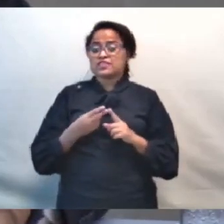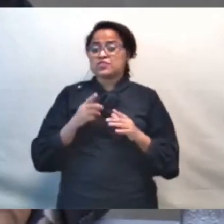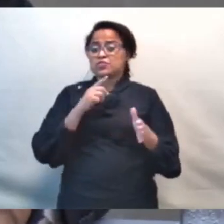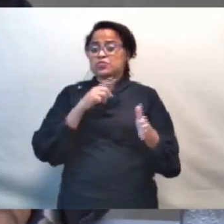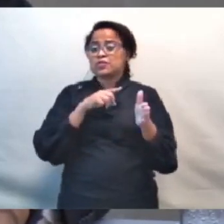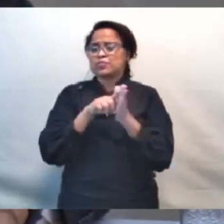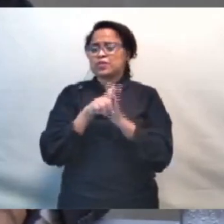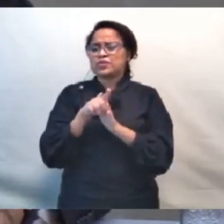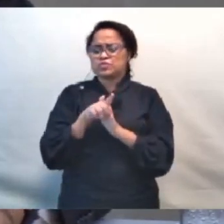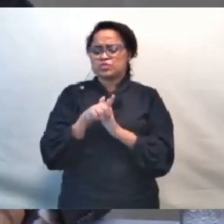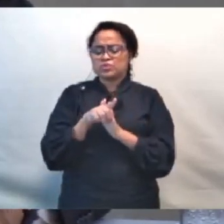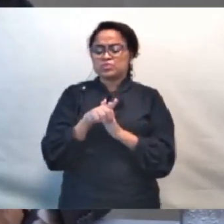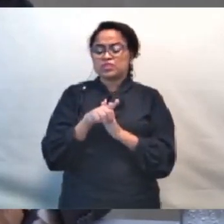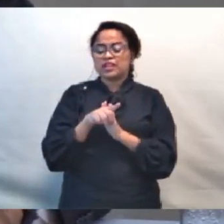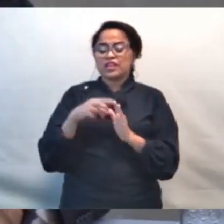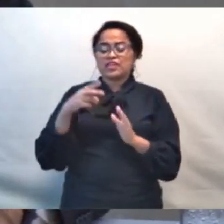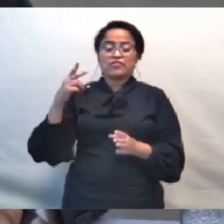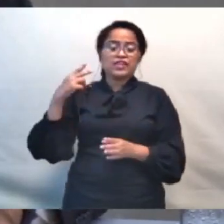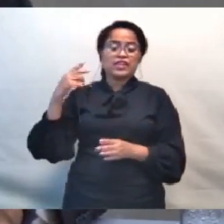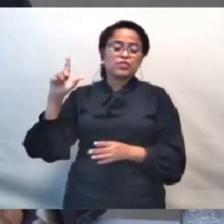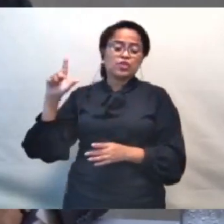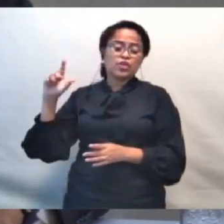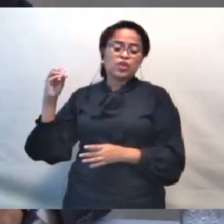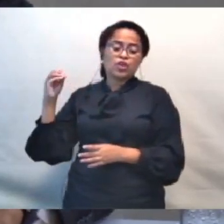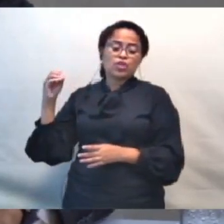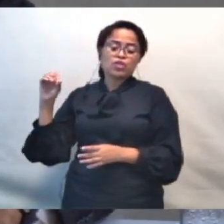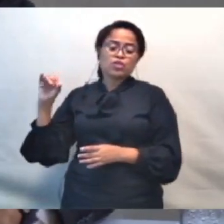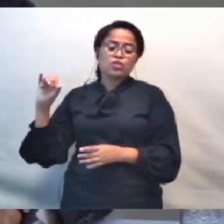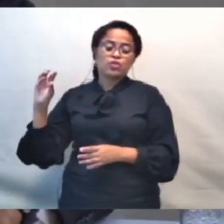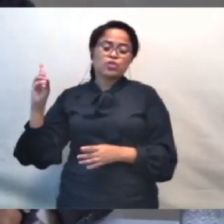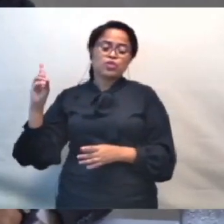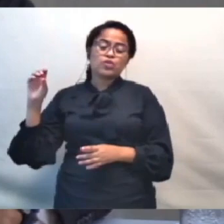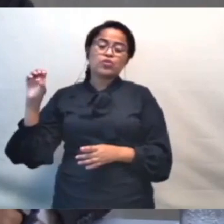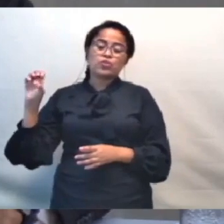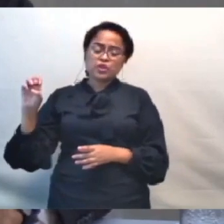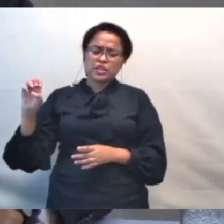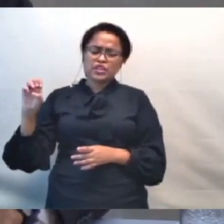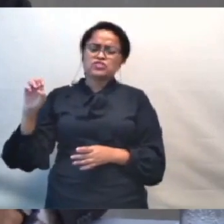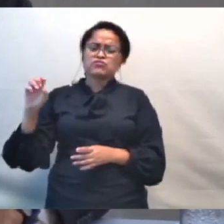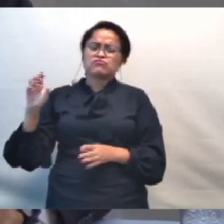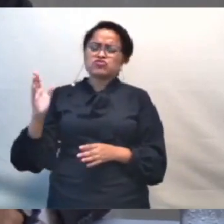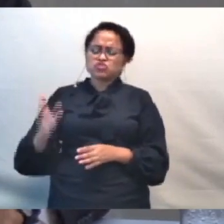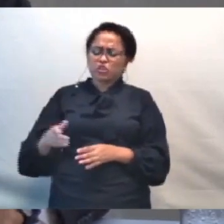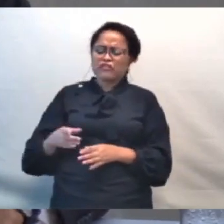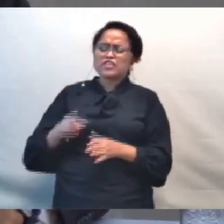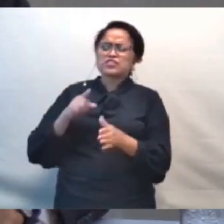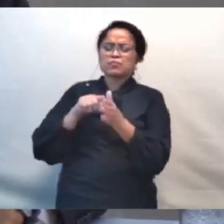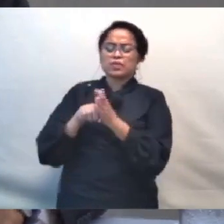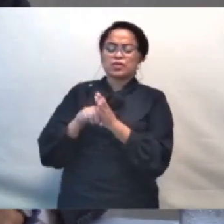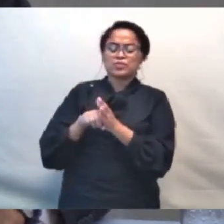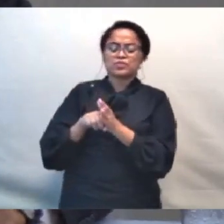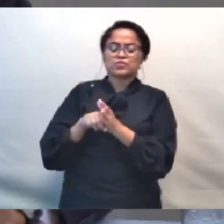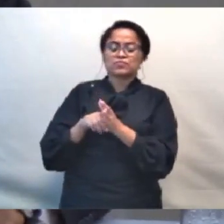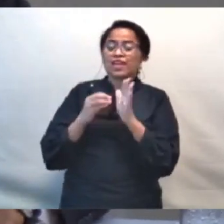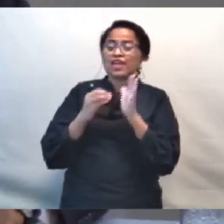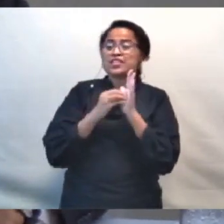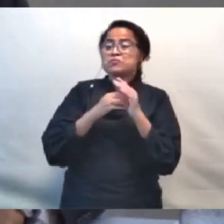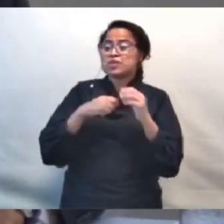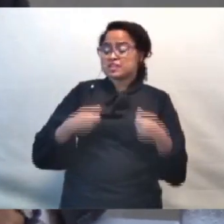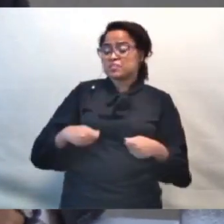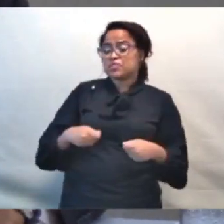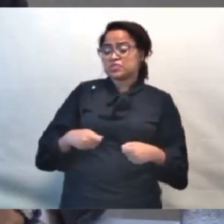Gonçalves, inclusive, fez essa pergunta, mas também para detalhar. As emendas impositivas, elas acabam